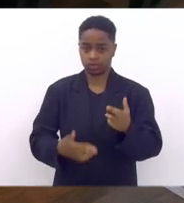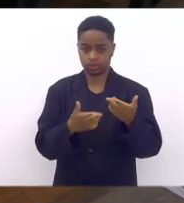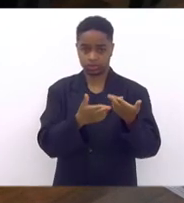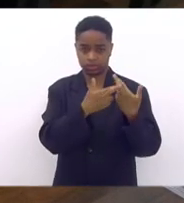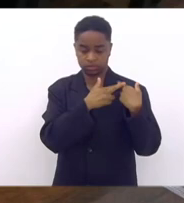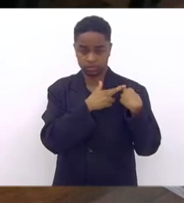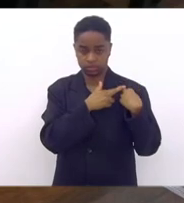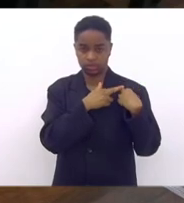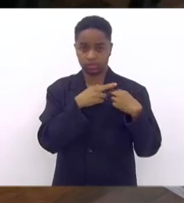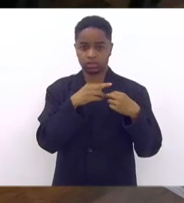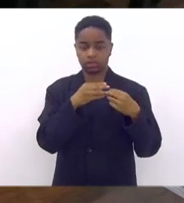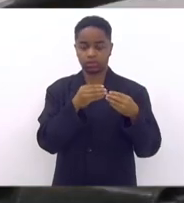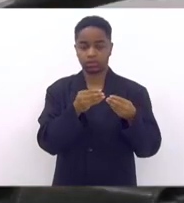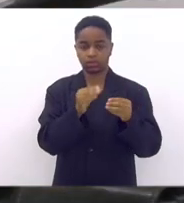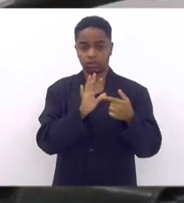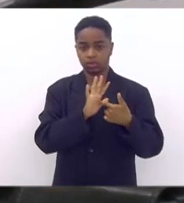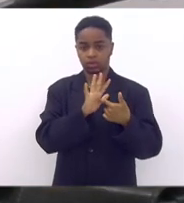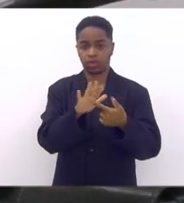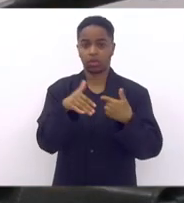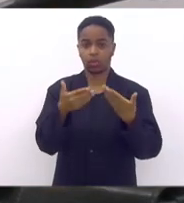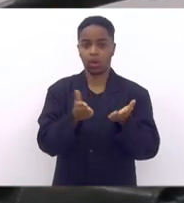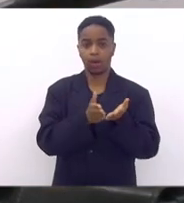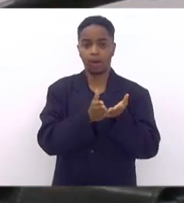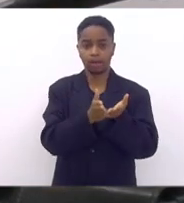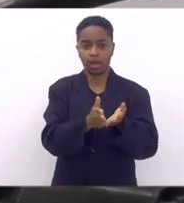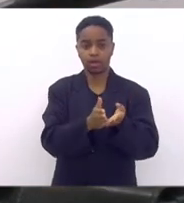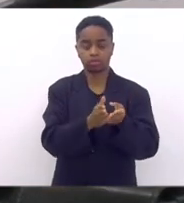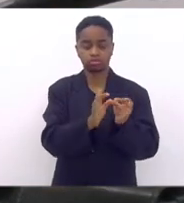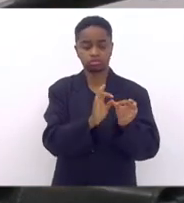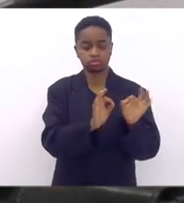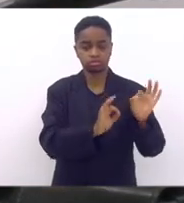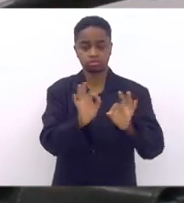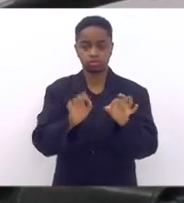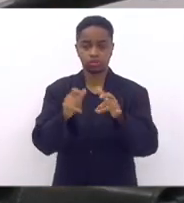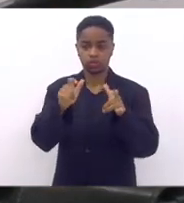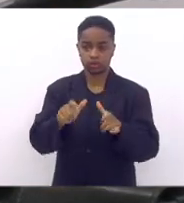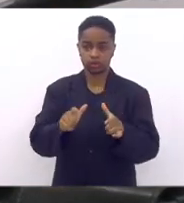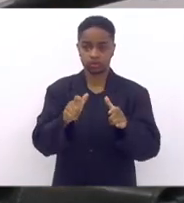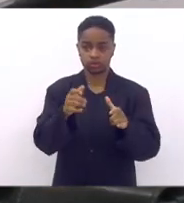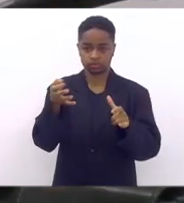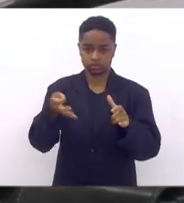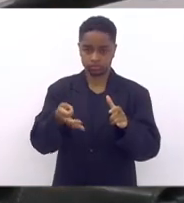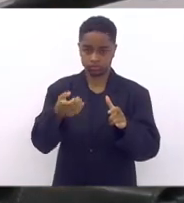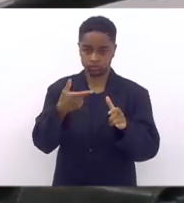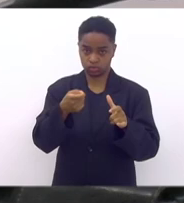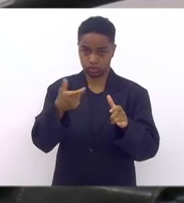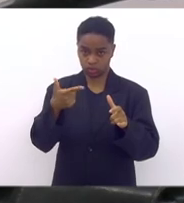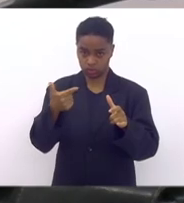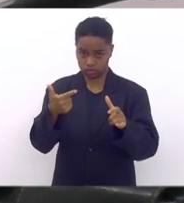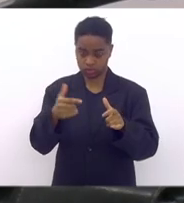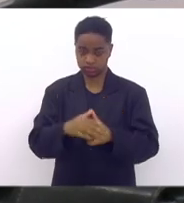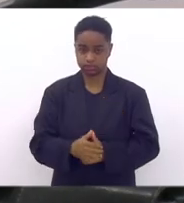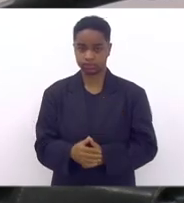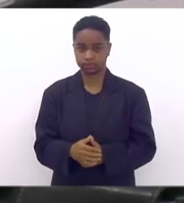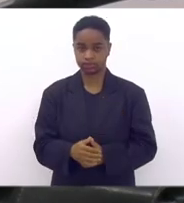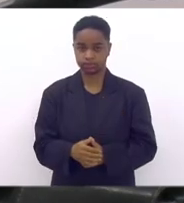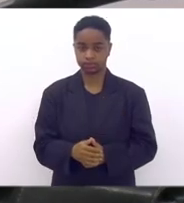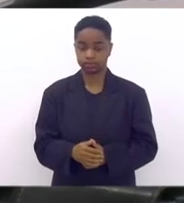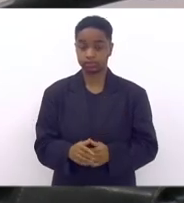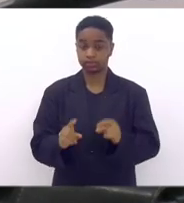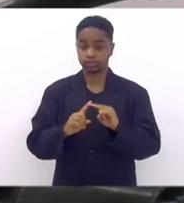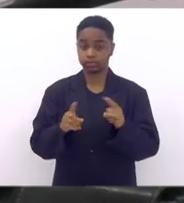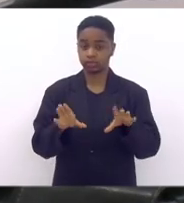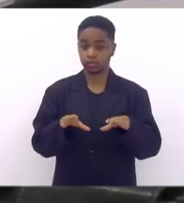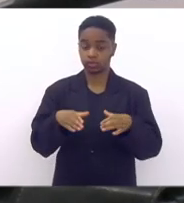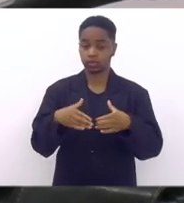embarcações localizar em diversos pontos da B de Guanabara 2012 Nesse contexto o comando do primeiro